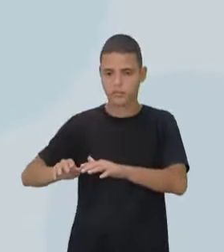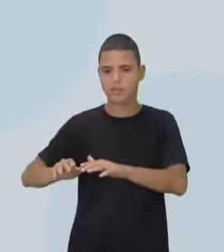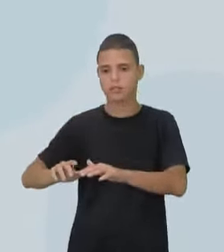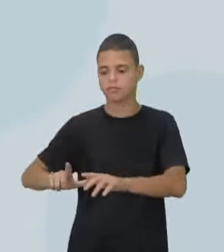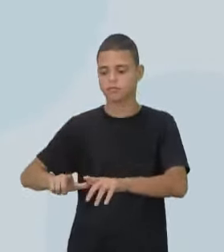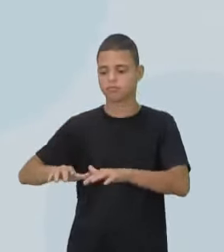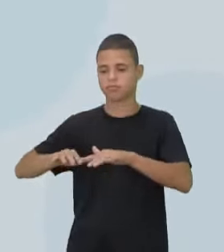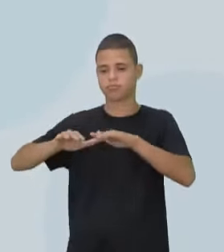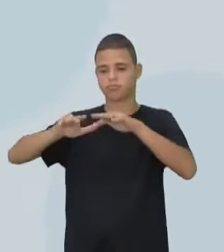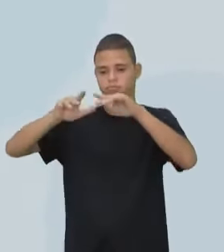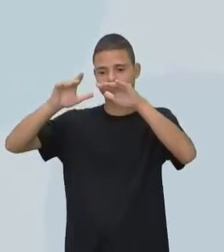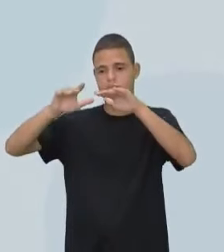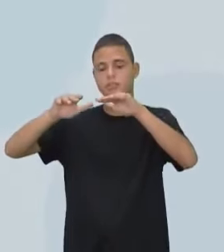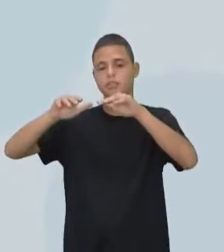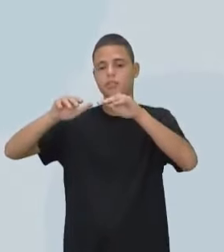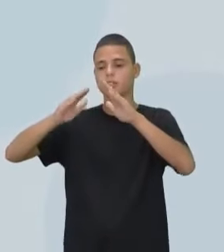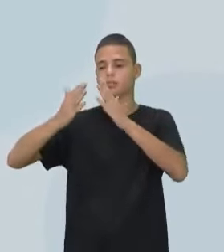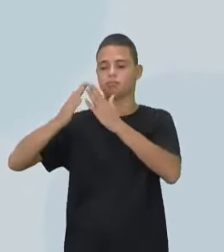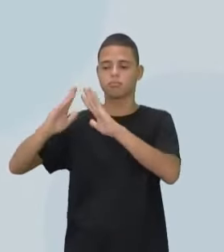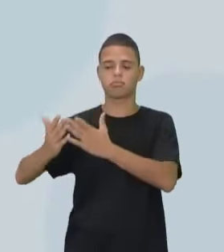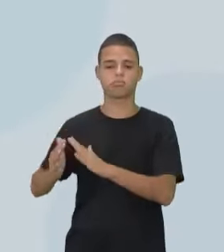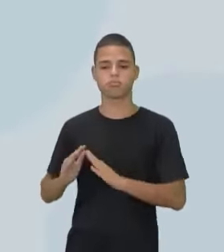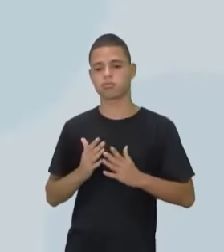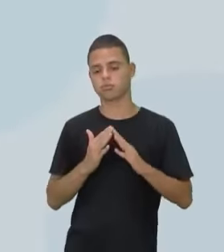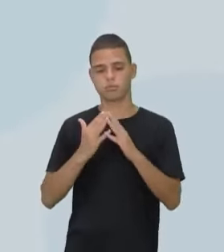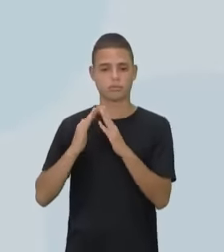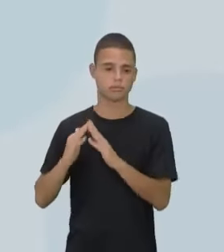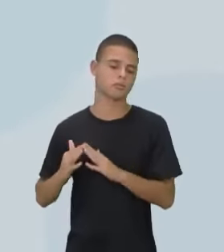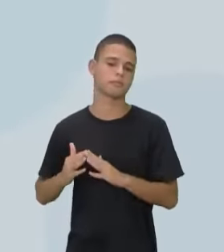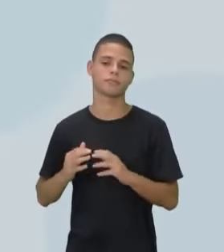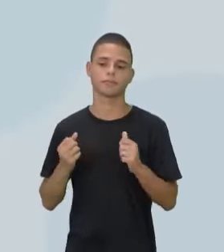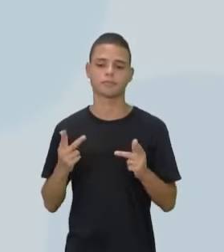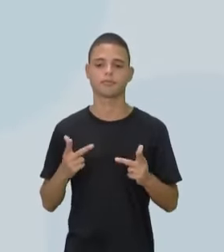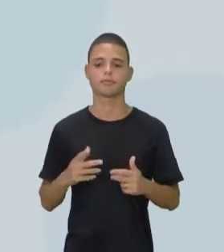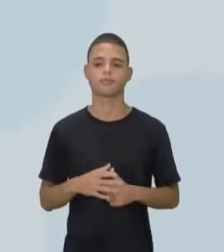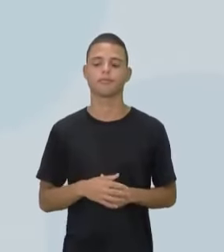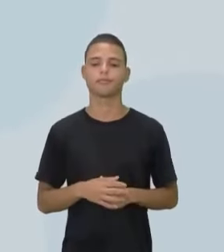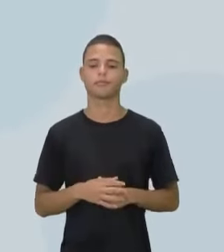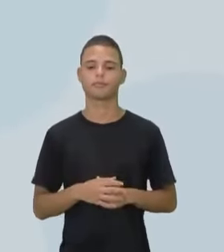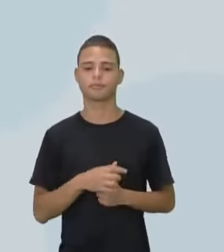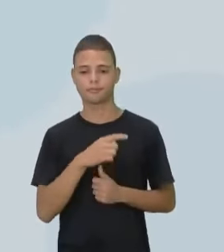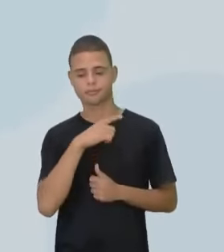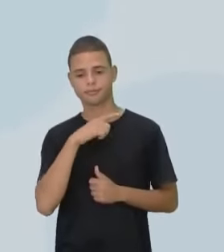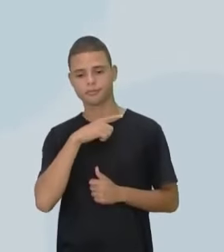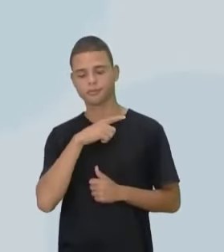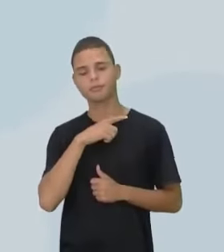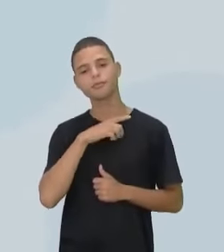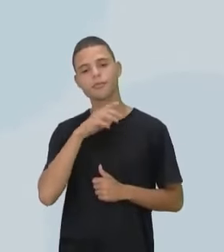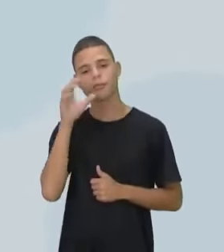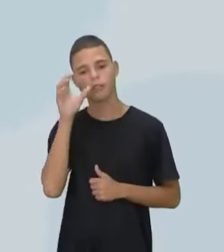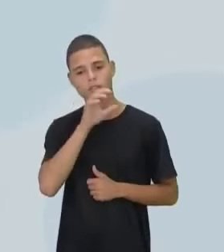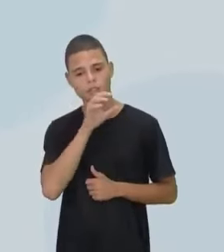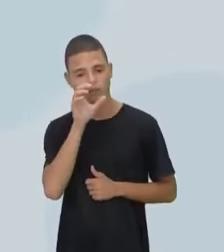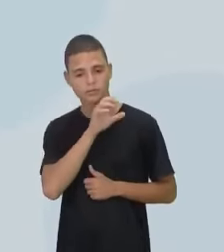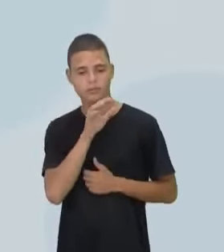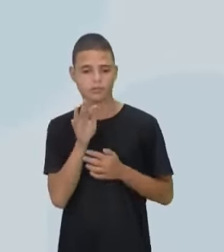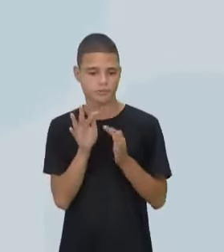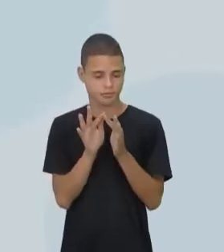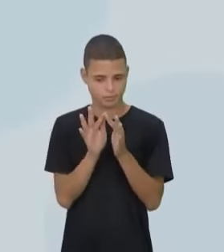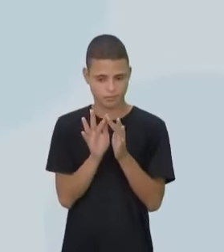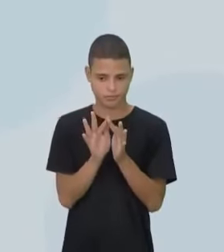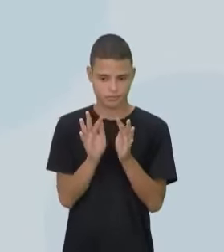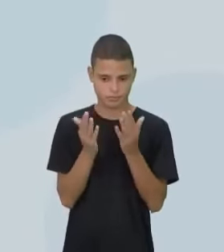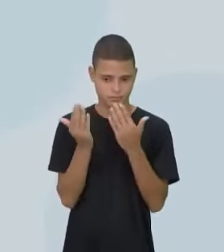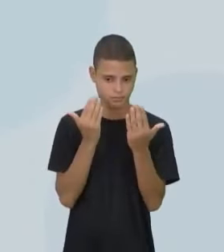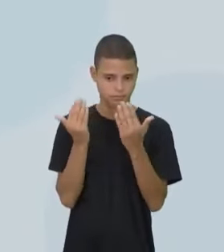e também os escorregamentos de terra, ok? E aqui um esqueminha bem rápido, né, para ilustrar um pouquinho dos